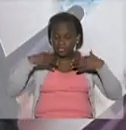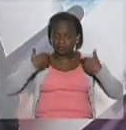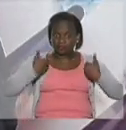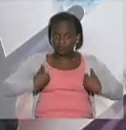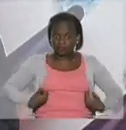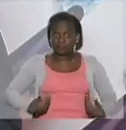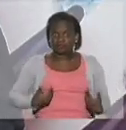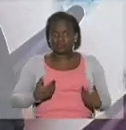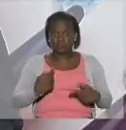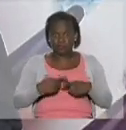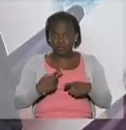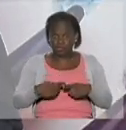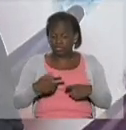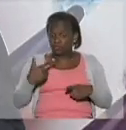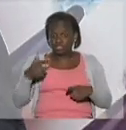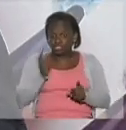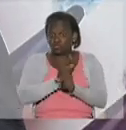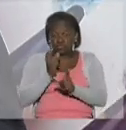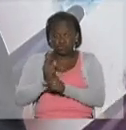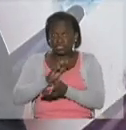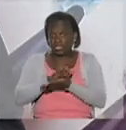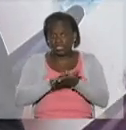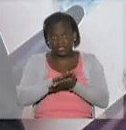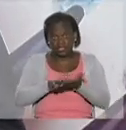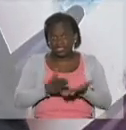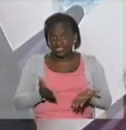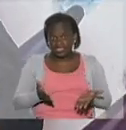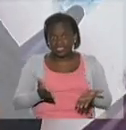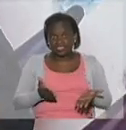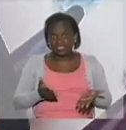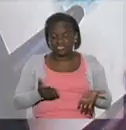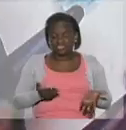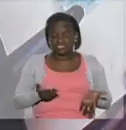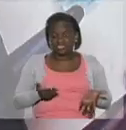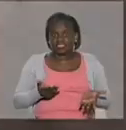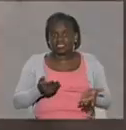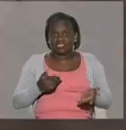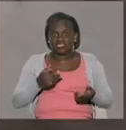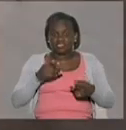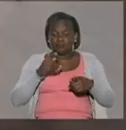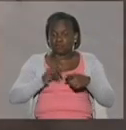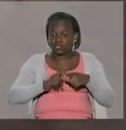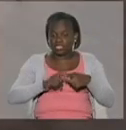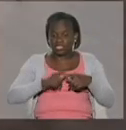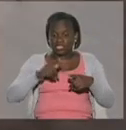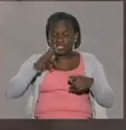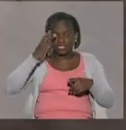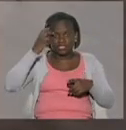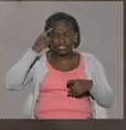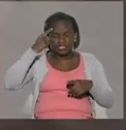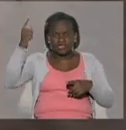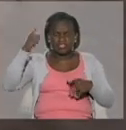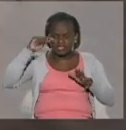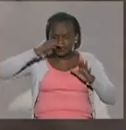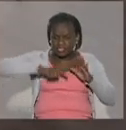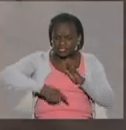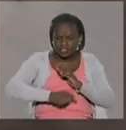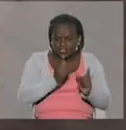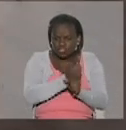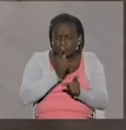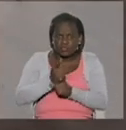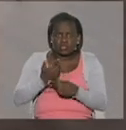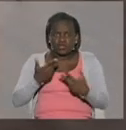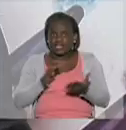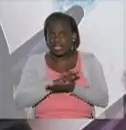constituição. Porque senão a gente não teria descoberto nada. A gente Homo não teria... sapiens. Senão a gente não teria fundado ideias,